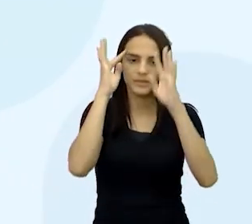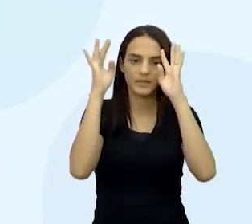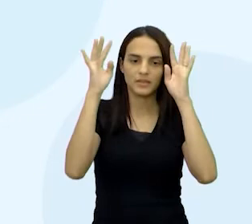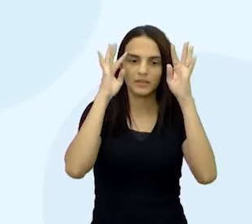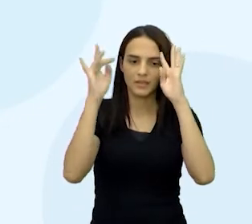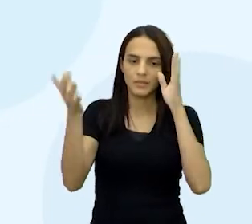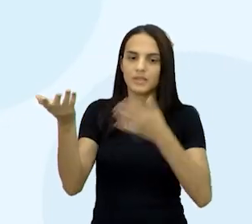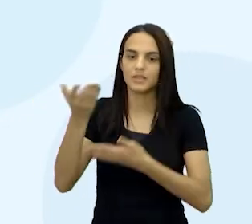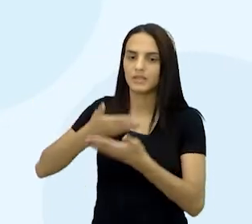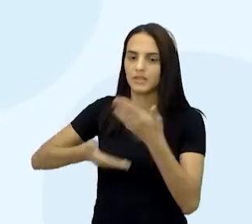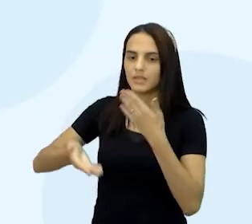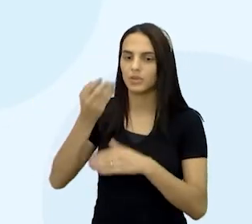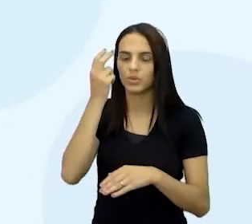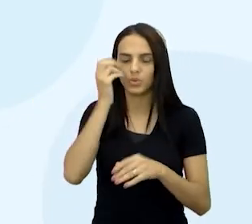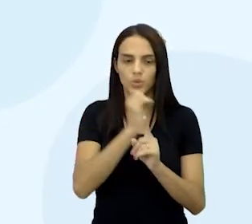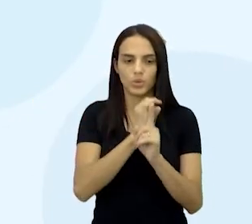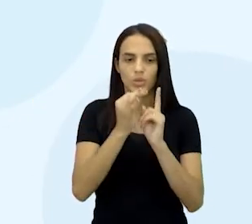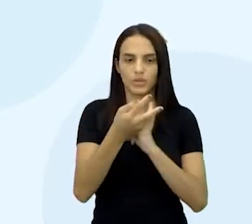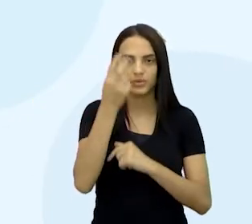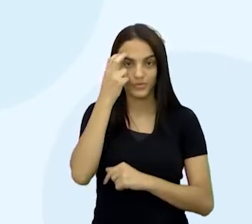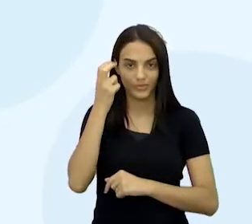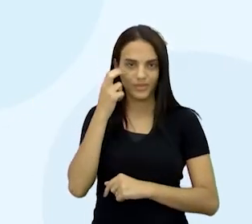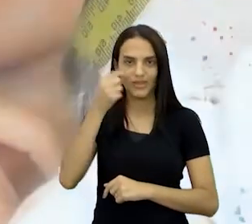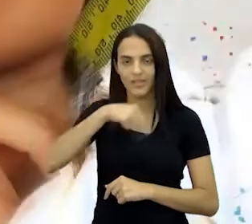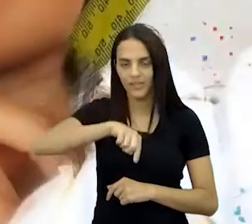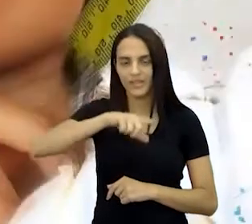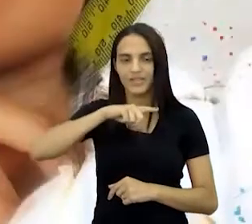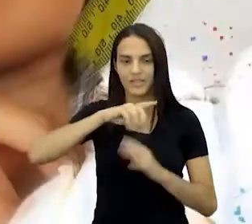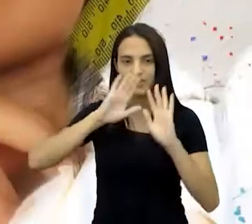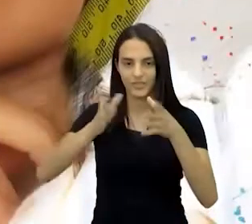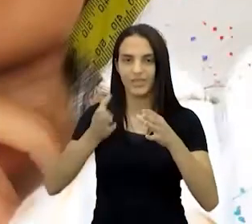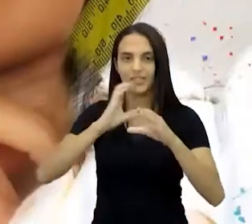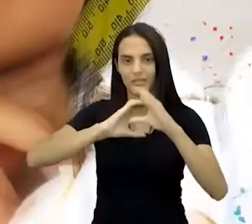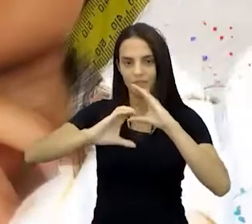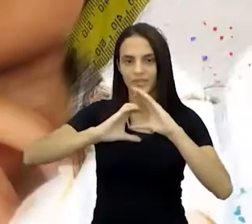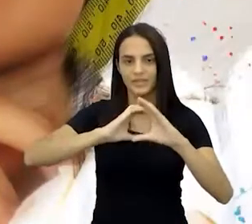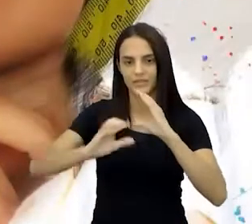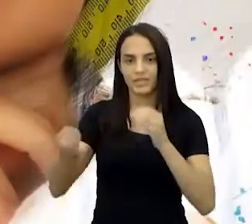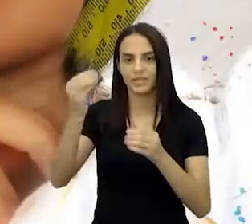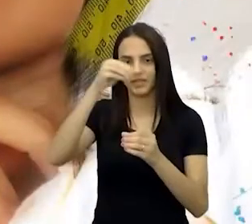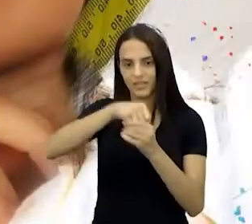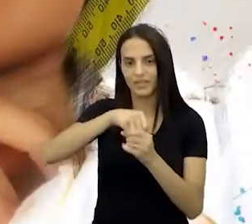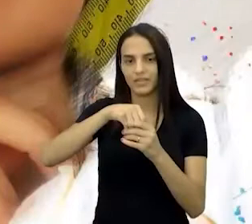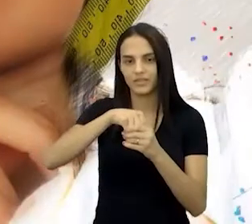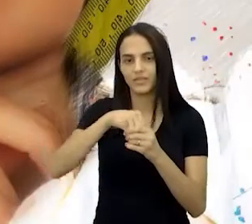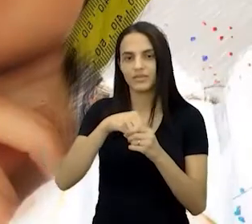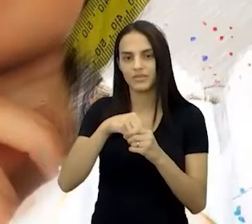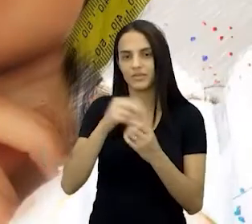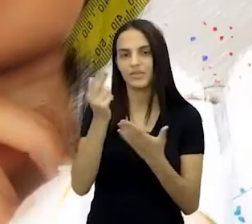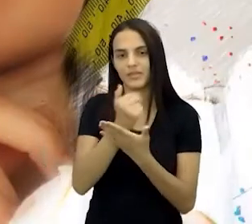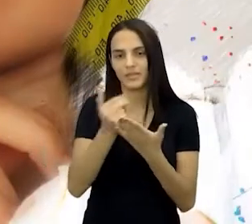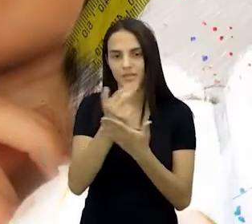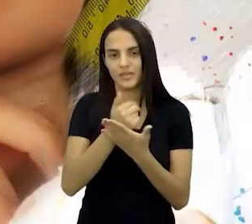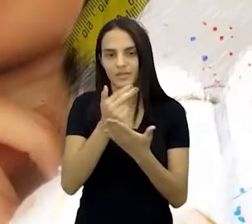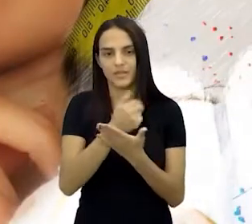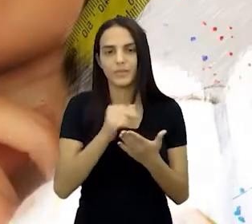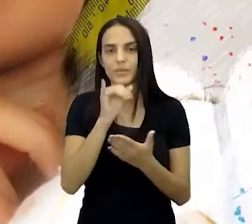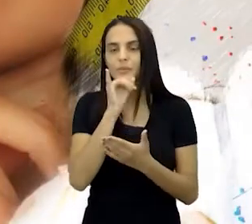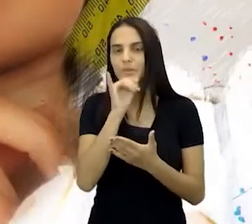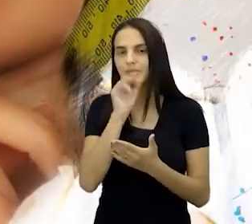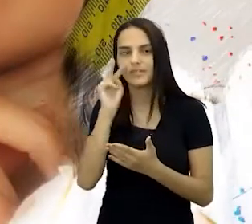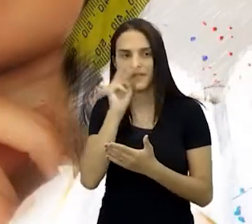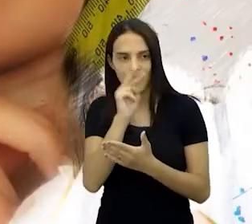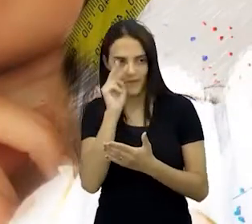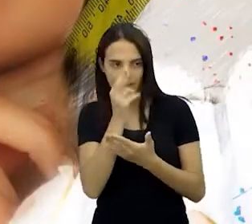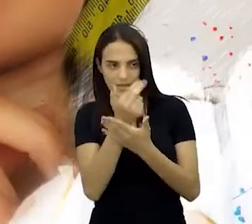mediação e intervenção sociocultural. Então a gente já tem a comunicação ocorrendo dentro desses ícones. Quando você enxergar esses ícones dentro do